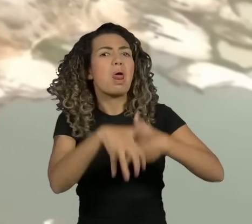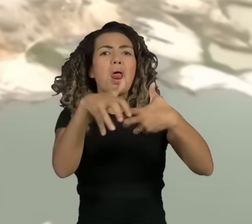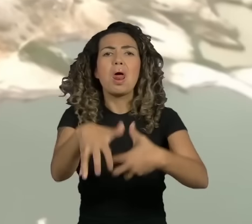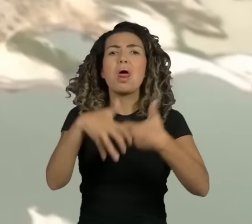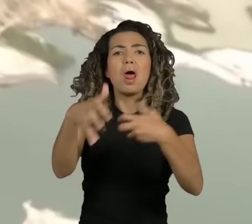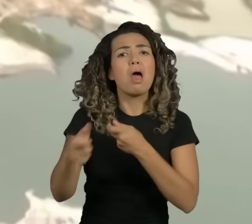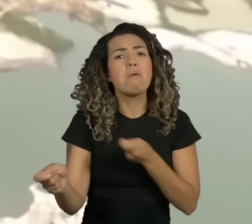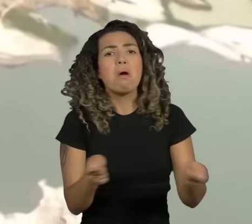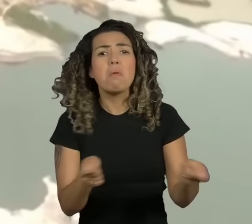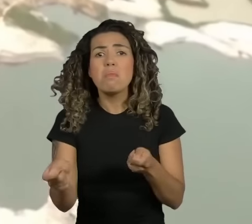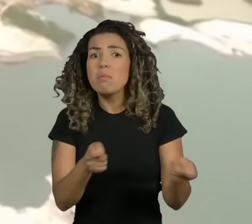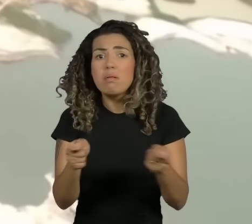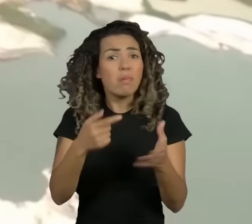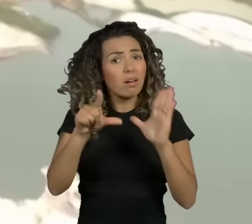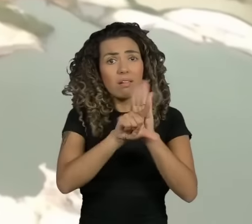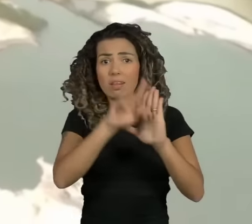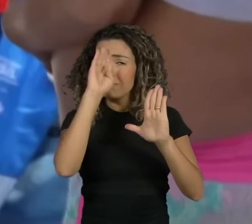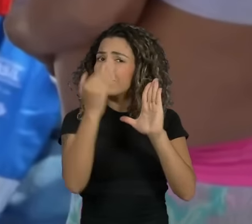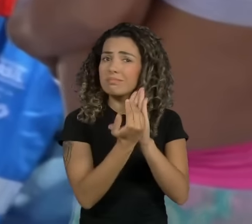território Yanomami.